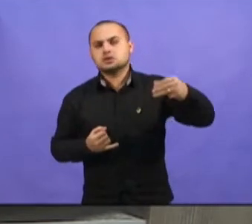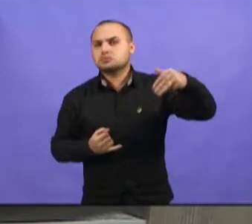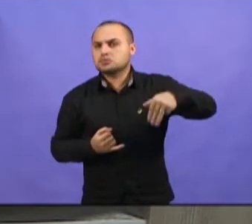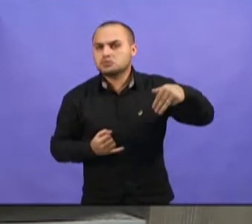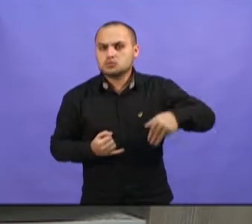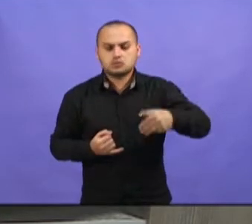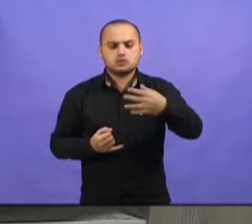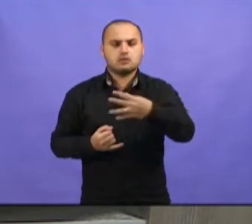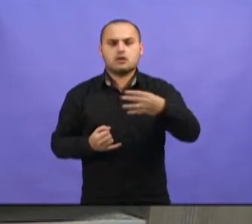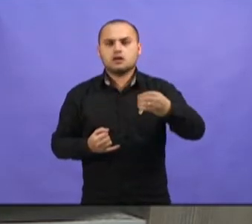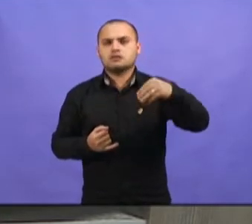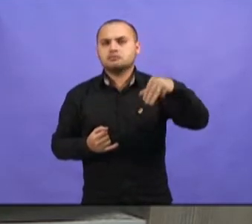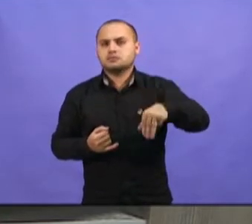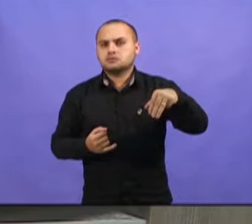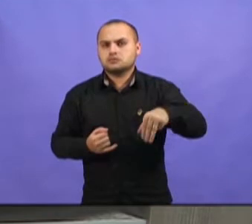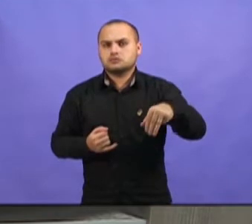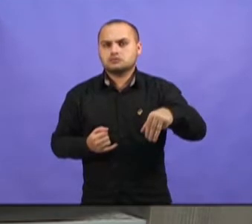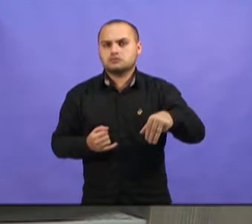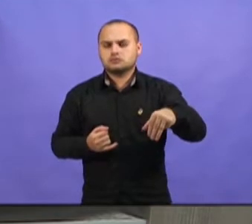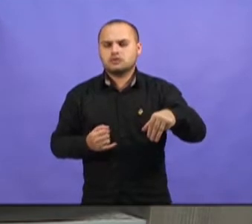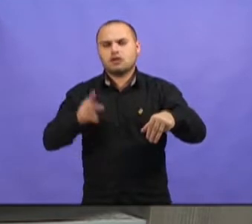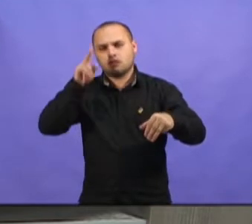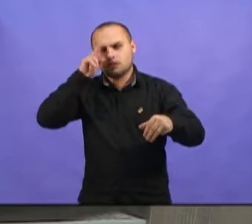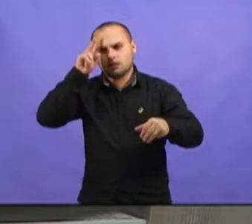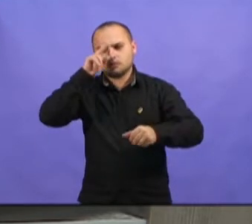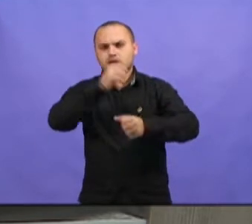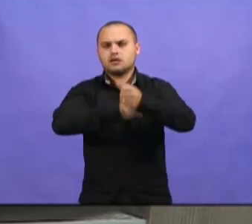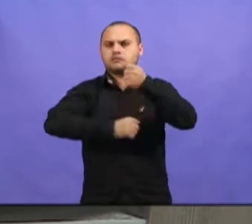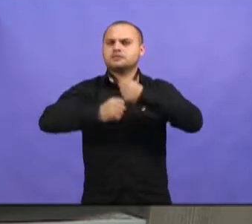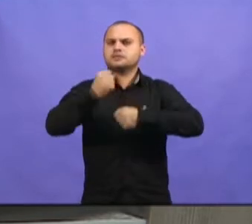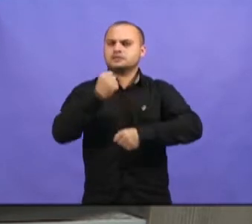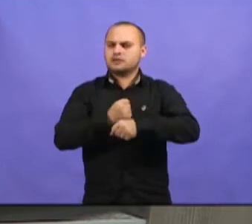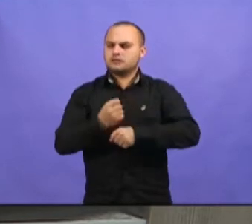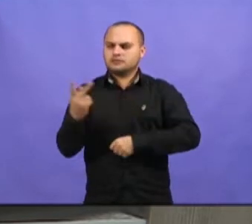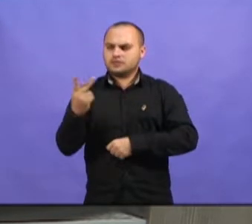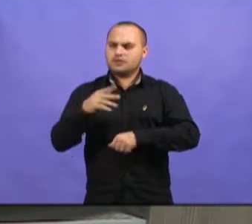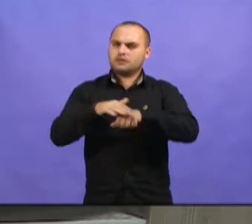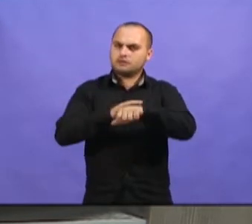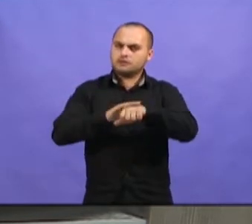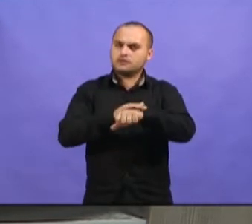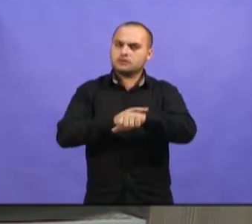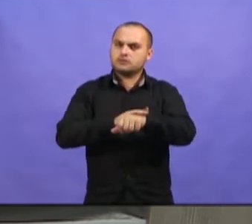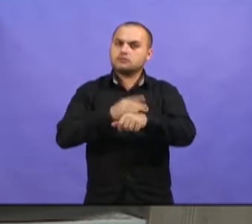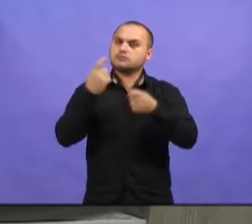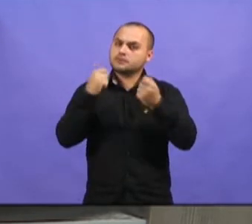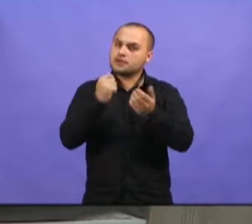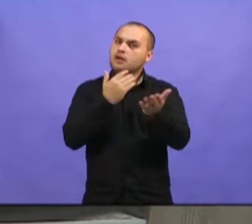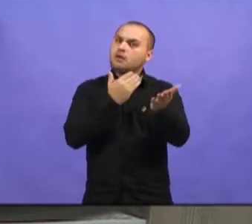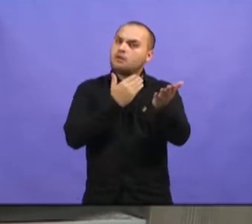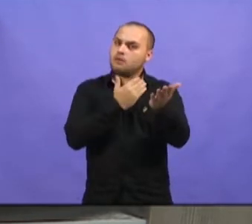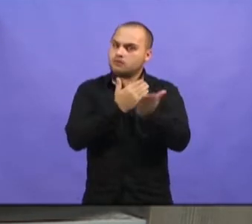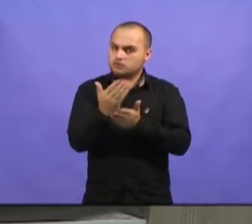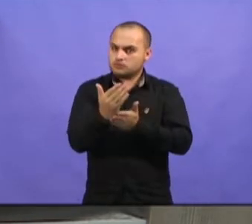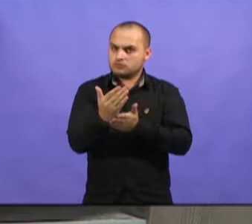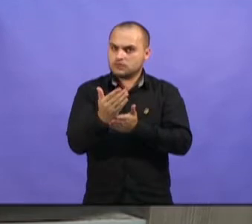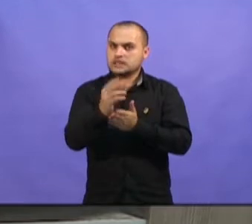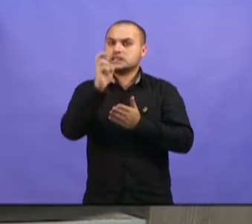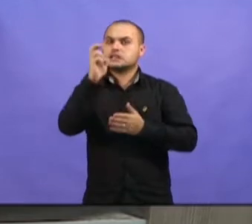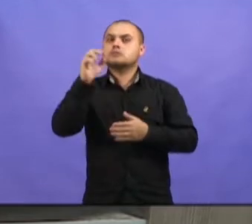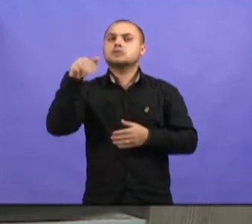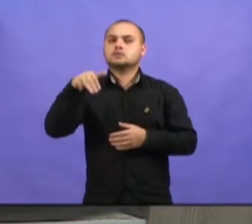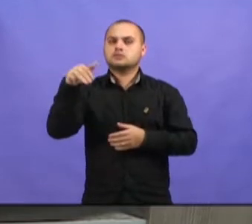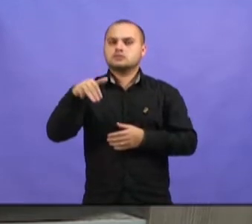minutos. Eu lembro até que, eu acho que ano passado a gente conversou, a gente tem que começar. A gente tem que começar com 5